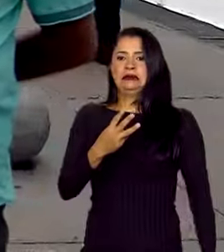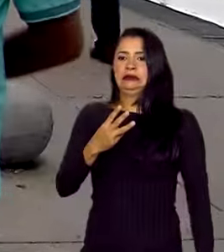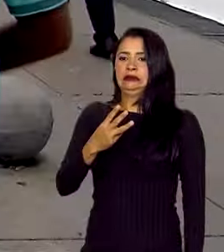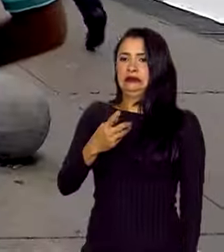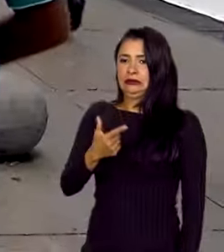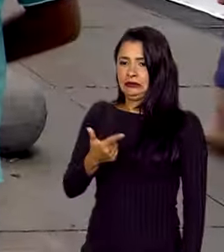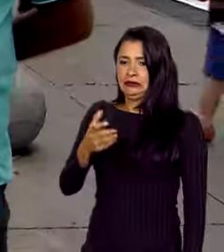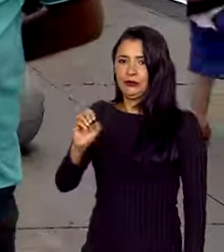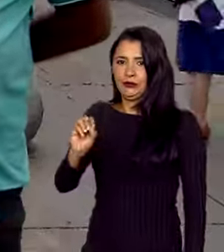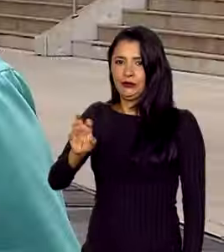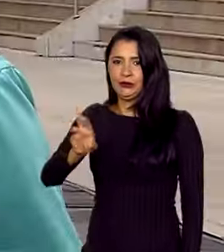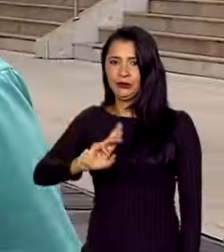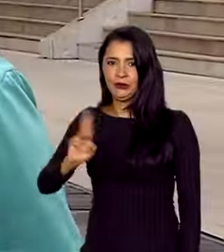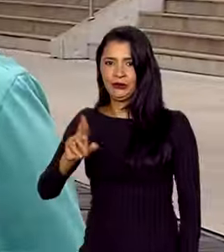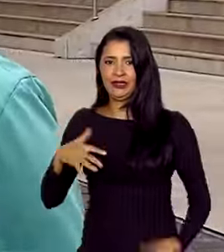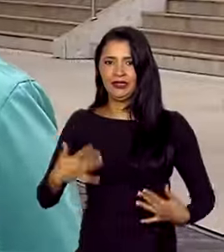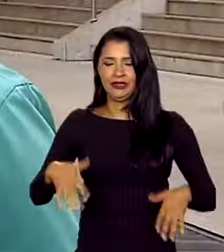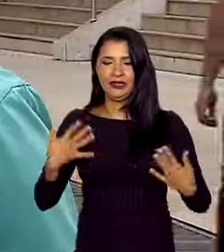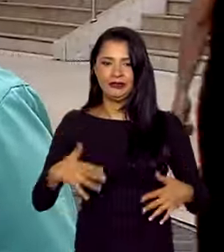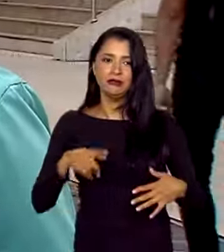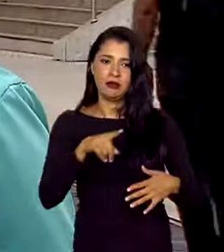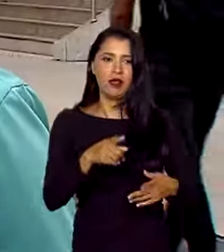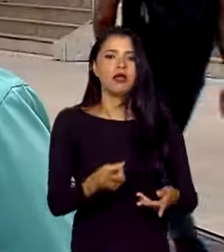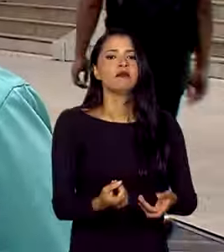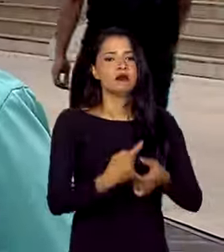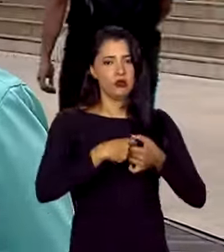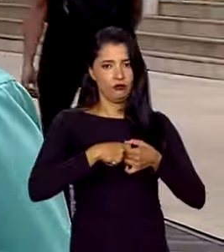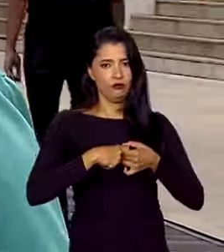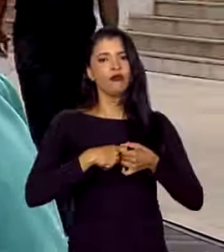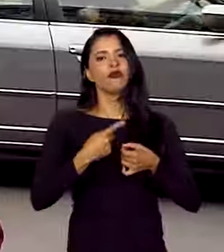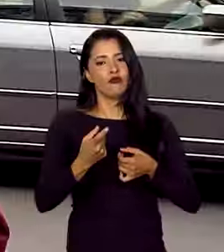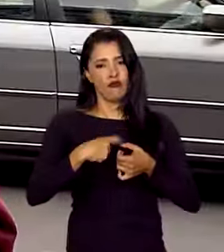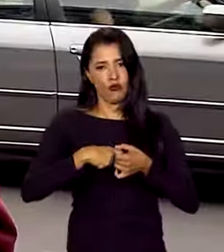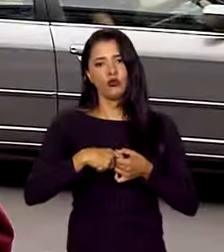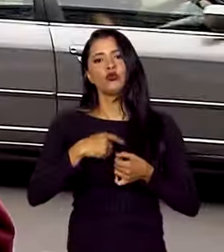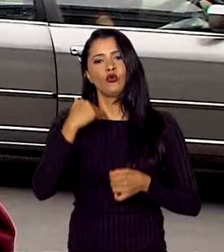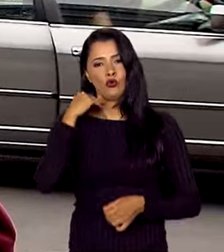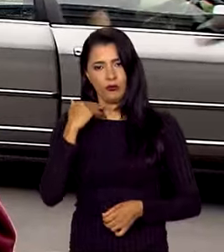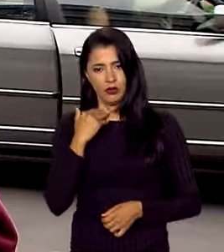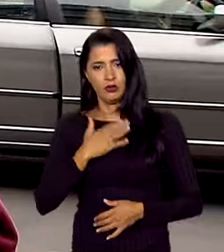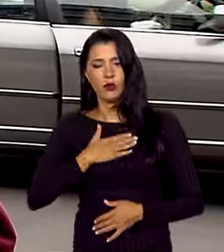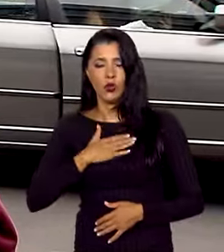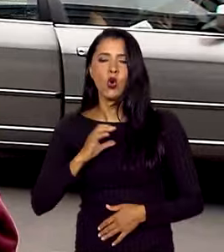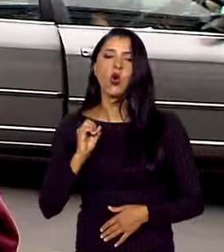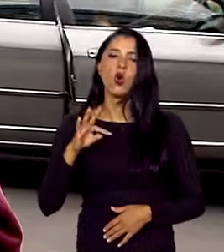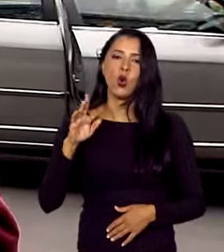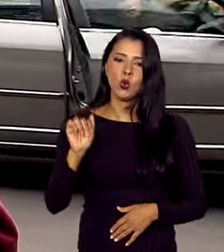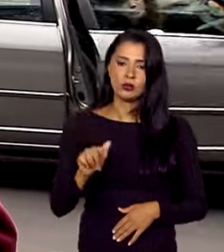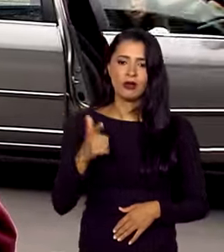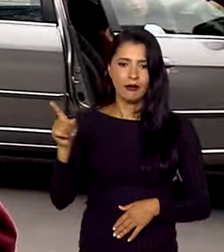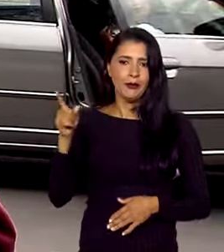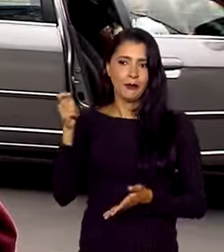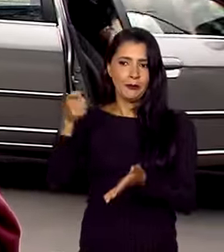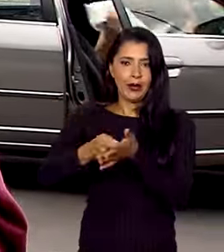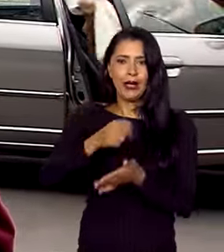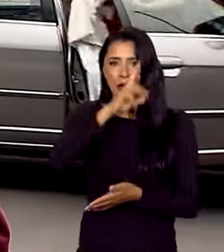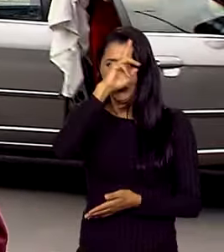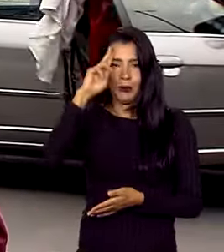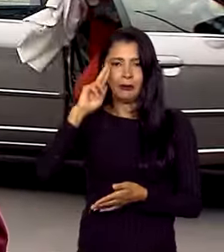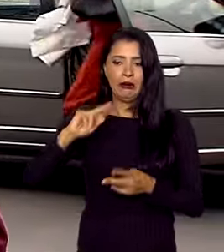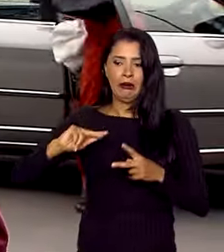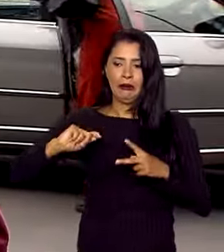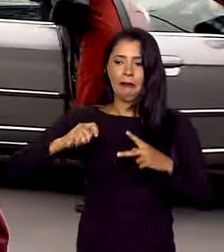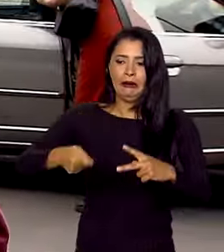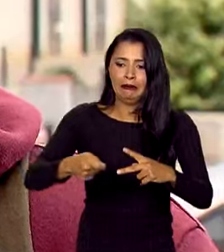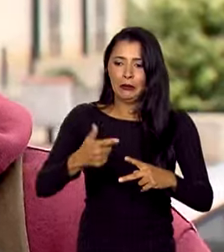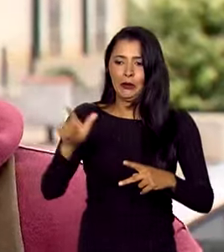R$ 320. E me devolveu. Retornou para a minha conta. Já o Carlos foi pagar um Uber e passou o Pix para a